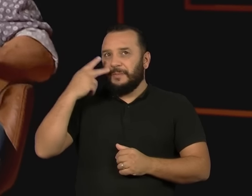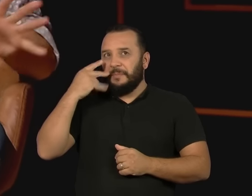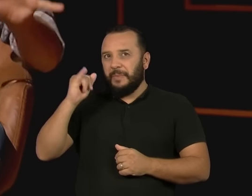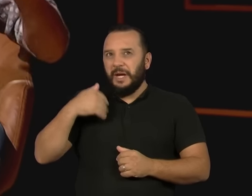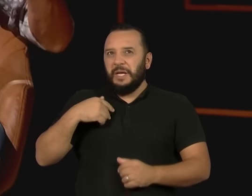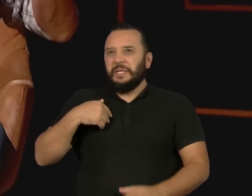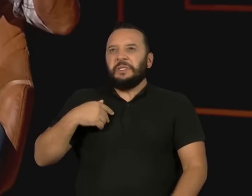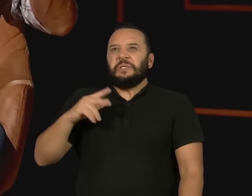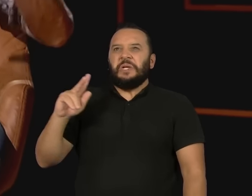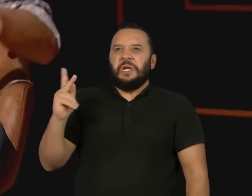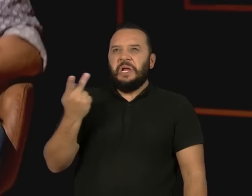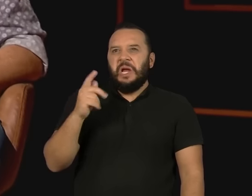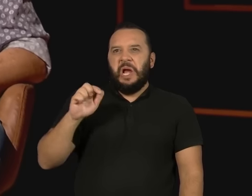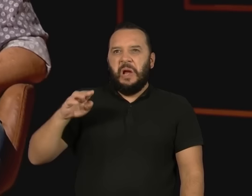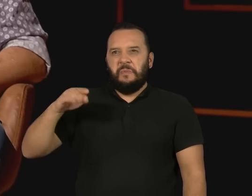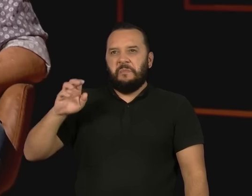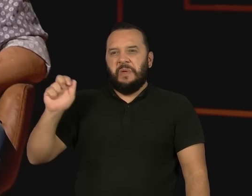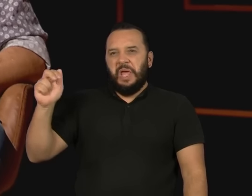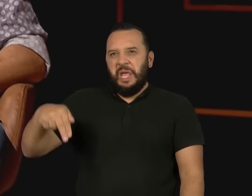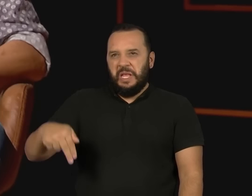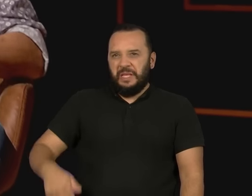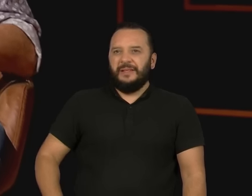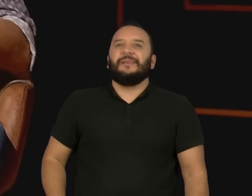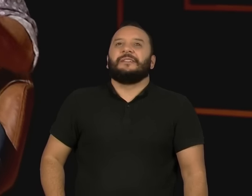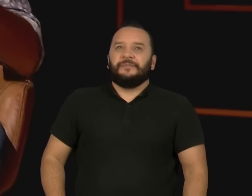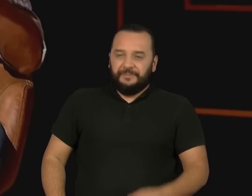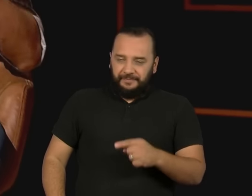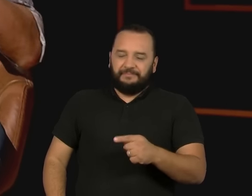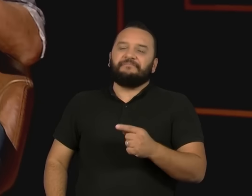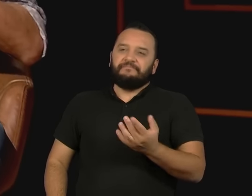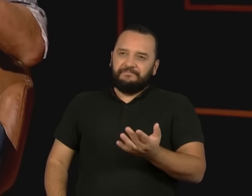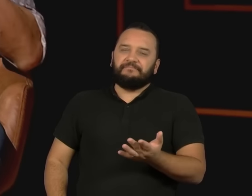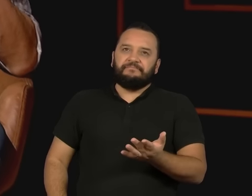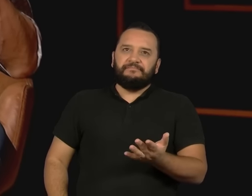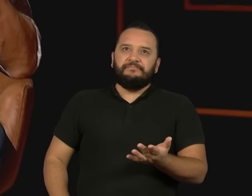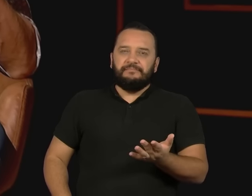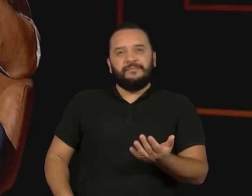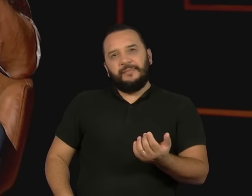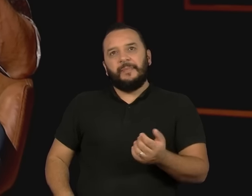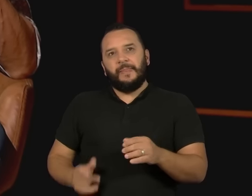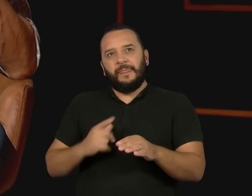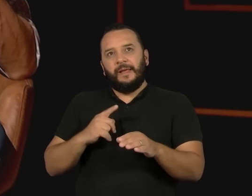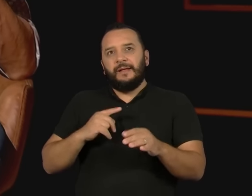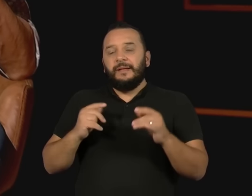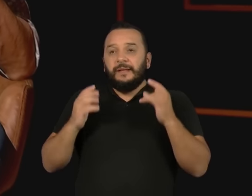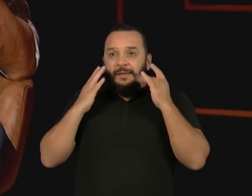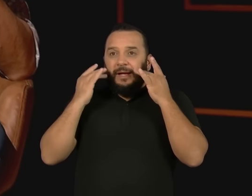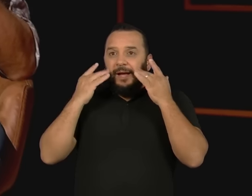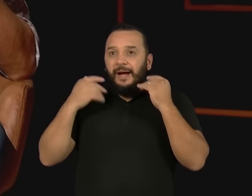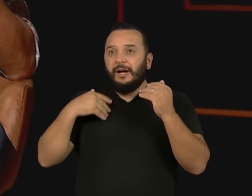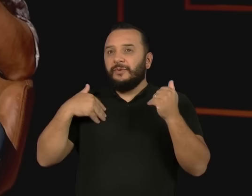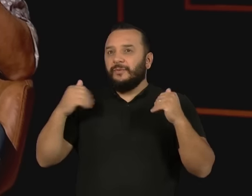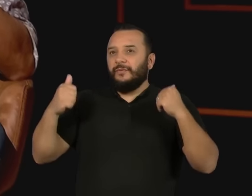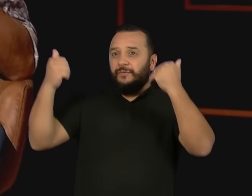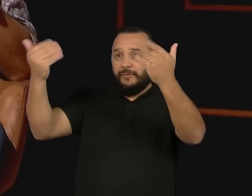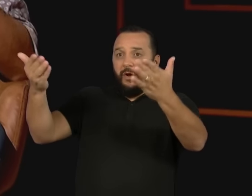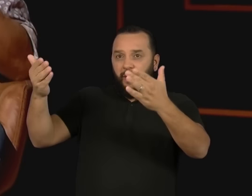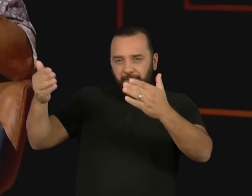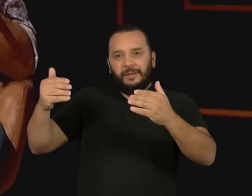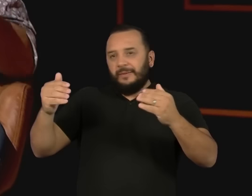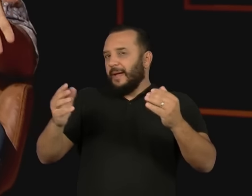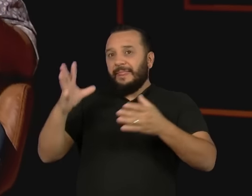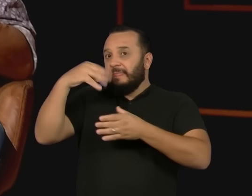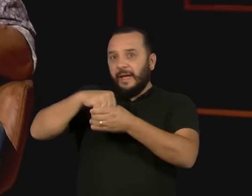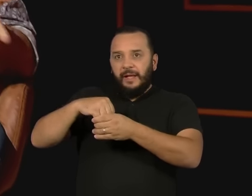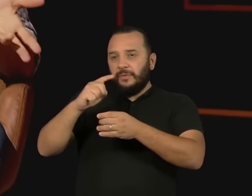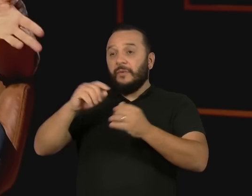o Harry Man. E aí fomos assistir, era uma peça, eu acho que era ao ar livre, inclusive, infantil e tal, isso